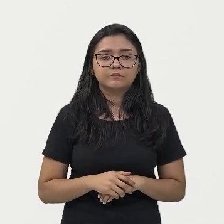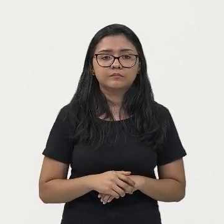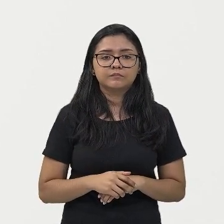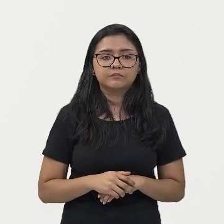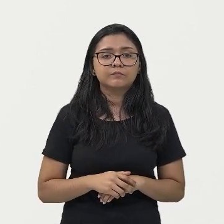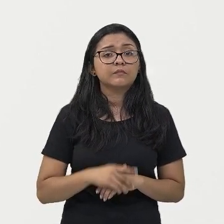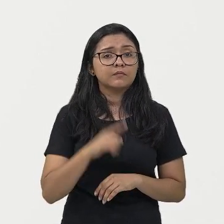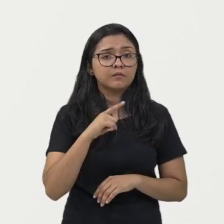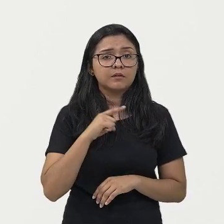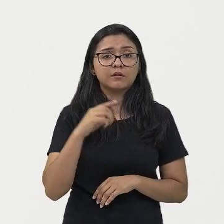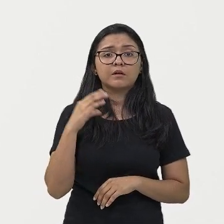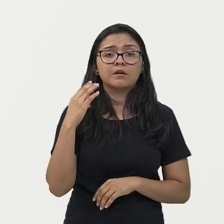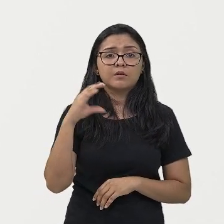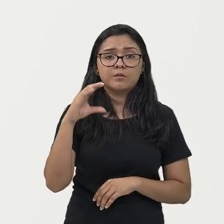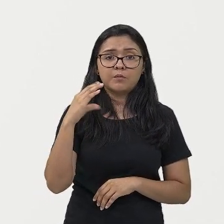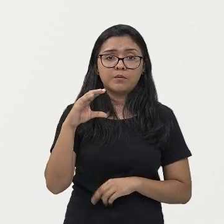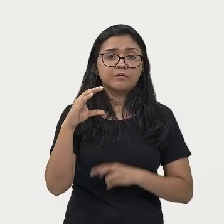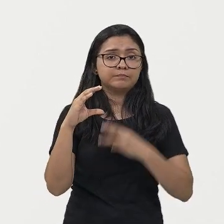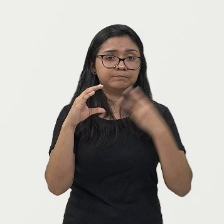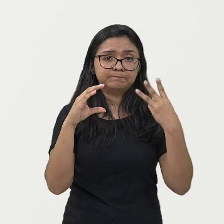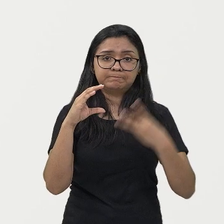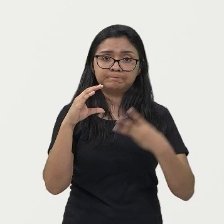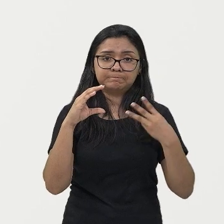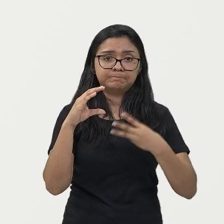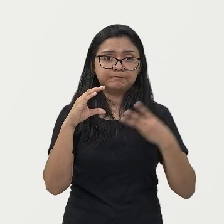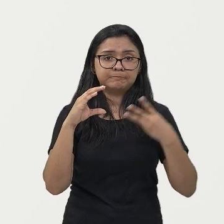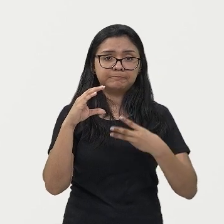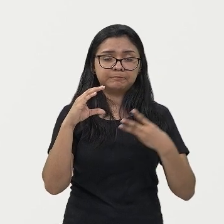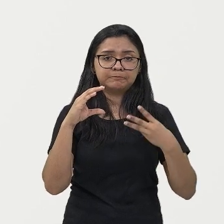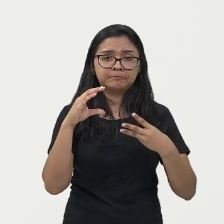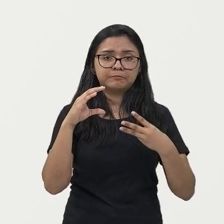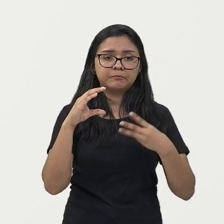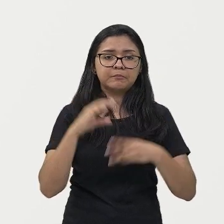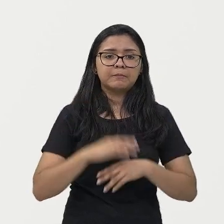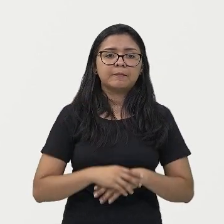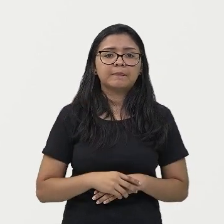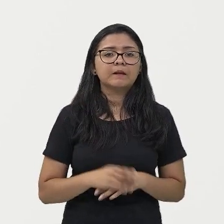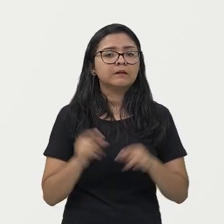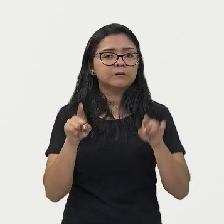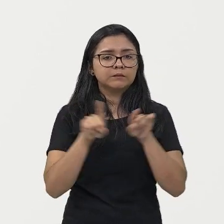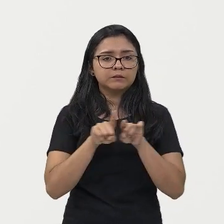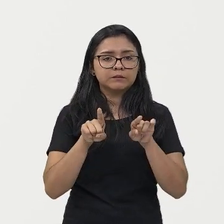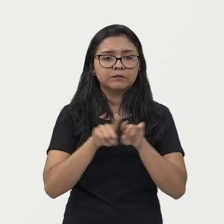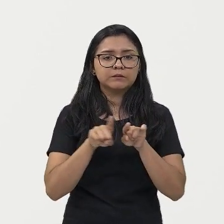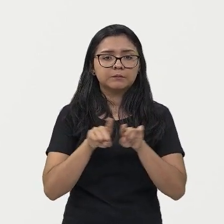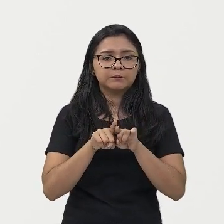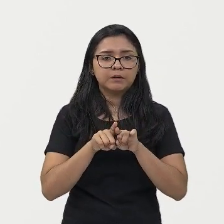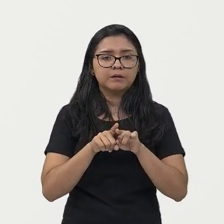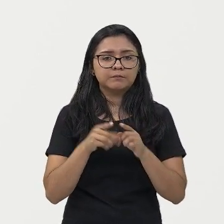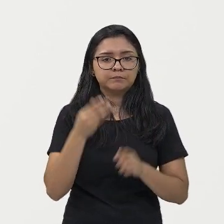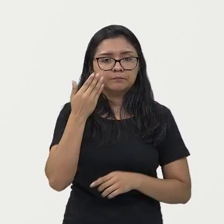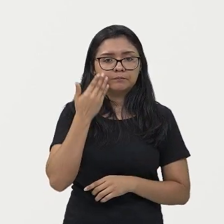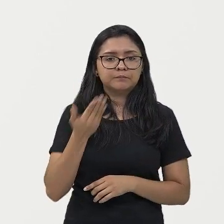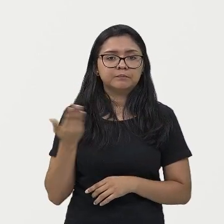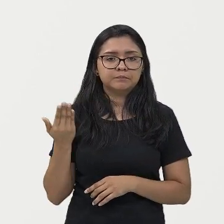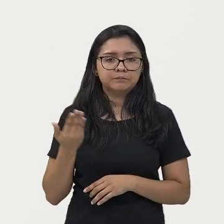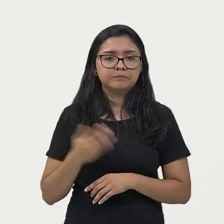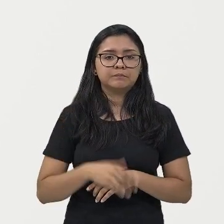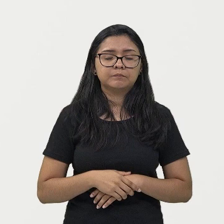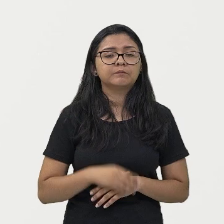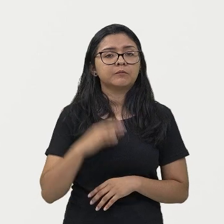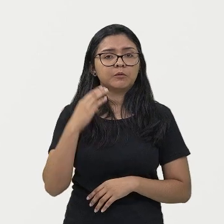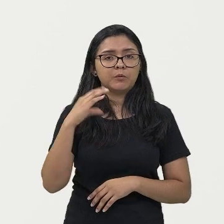um carbono terciário. E aqui também, ó, eu tenho